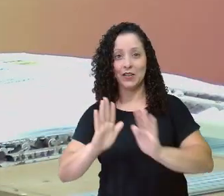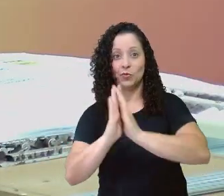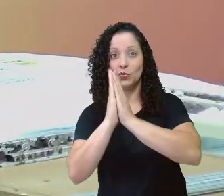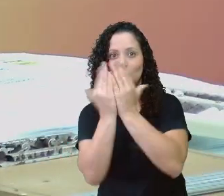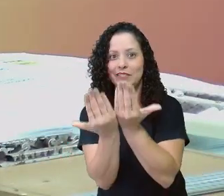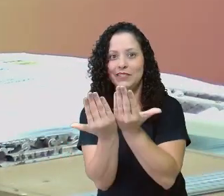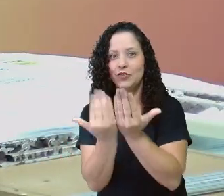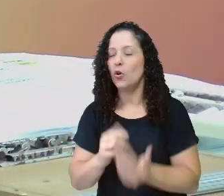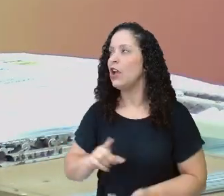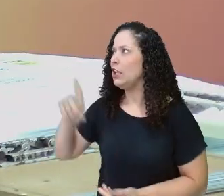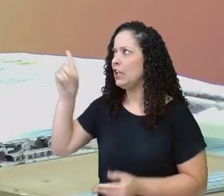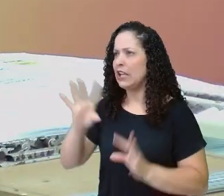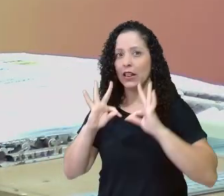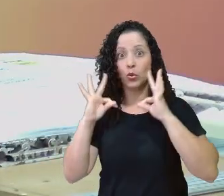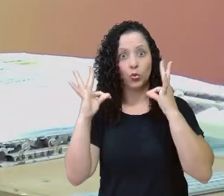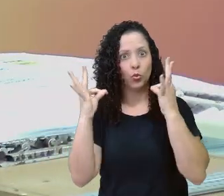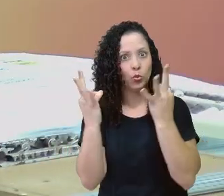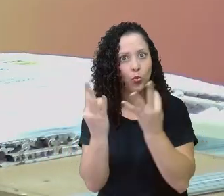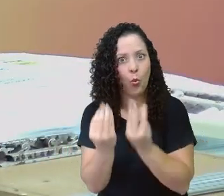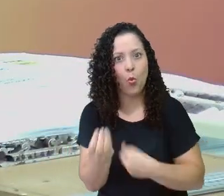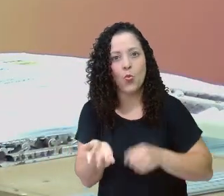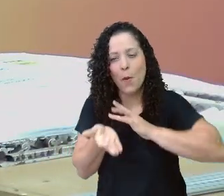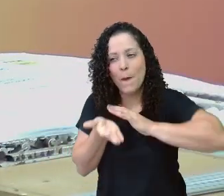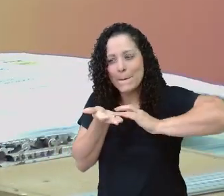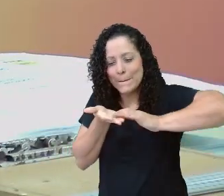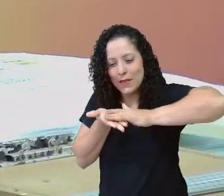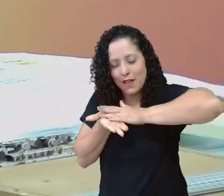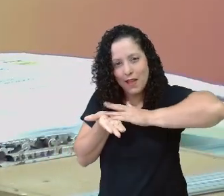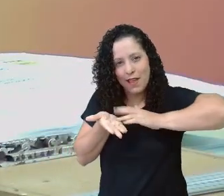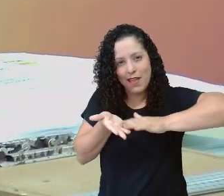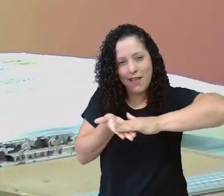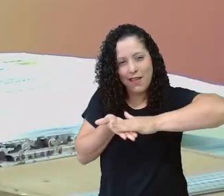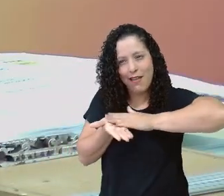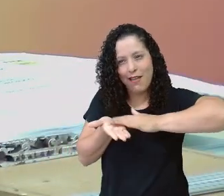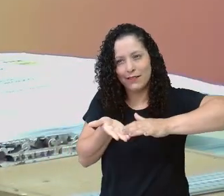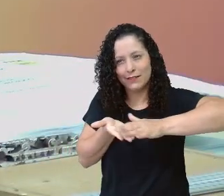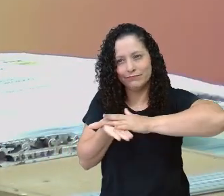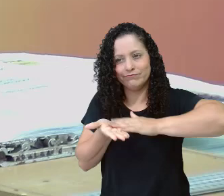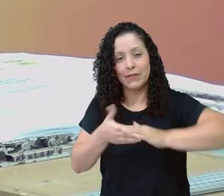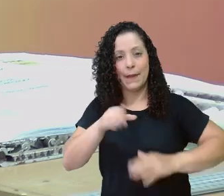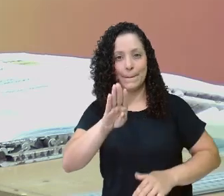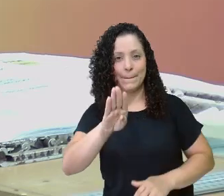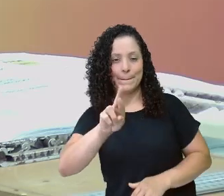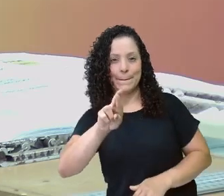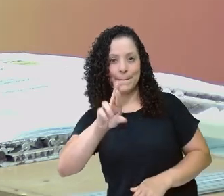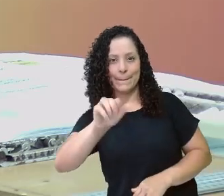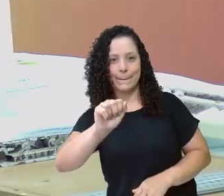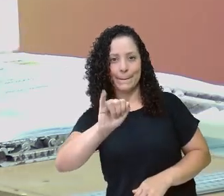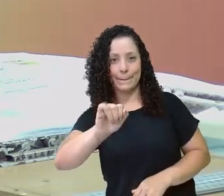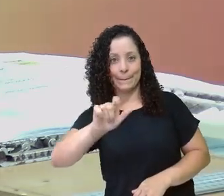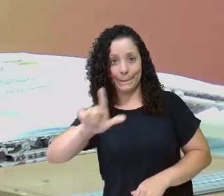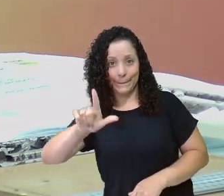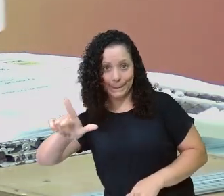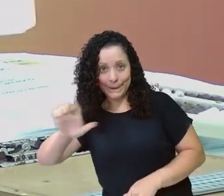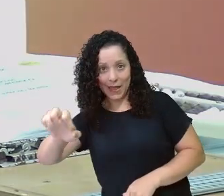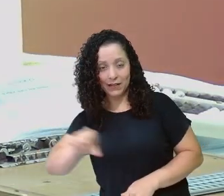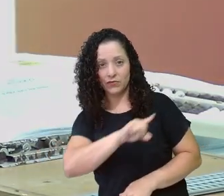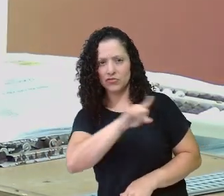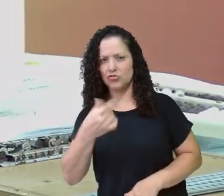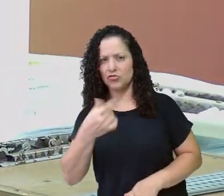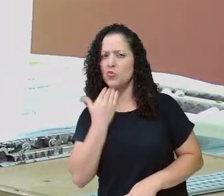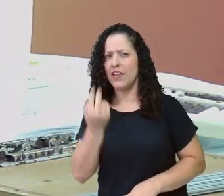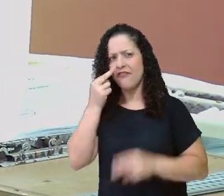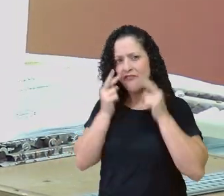aqui, ele é todo escrito em braille. Acredito que vocês não vão conseguir visualizar o relevo do braille, mas vou